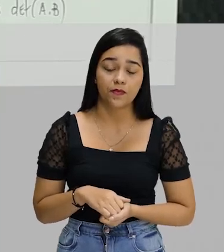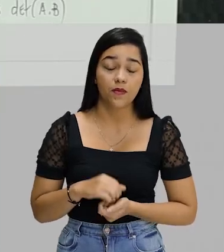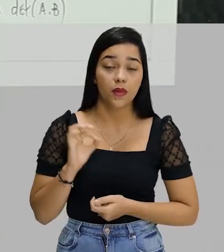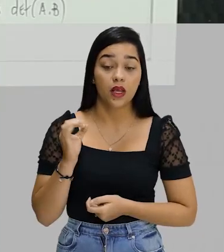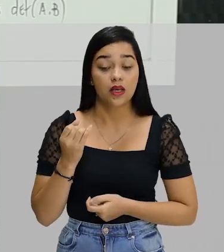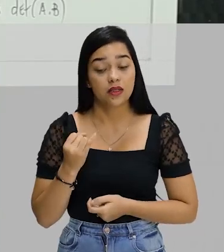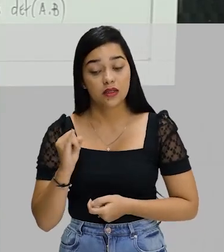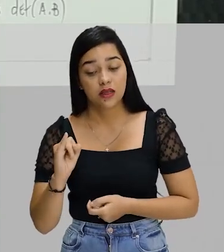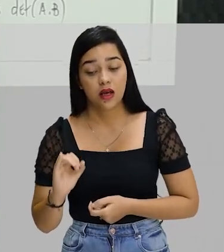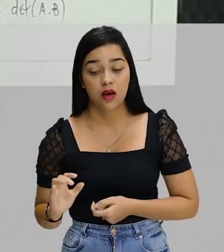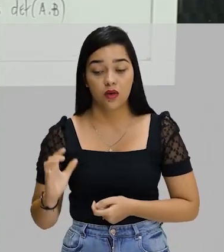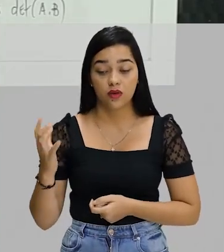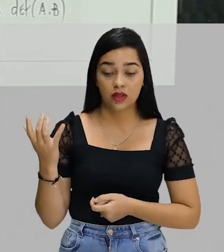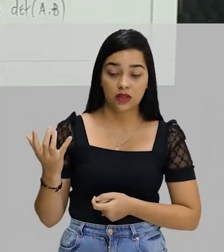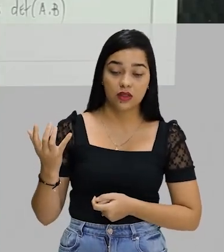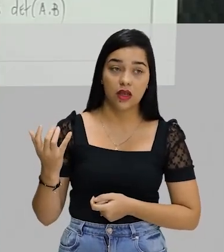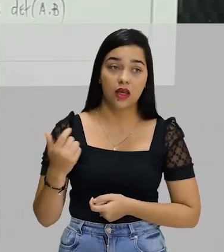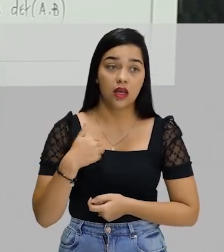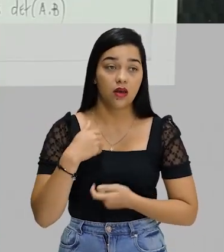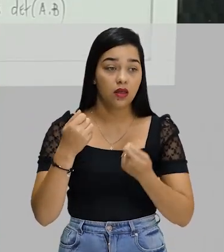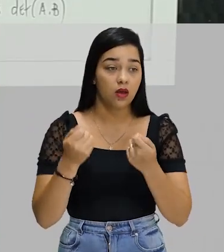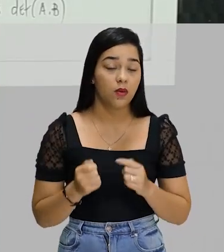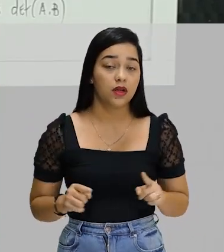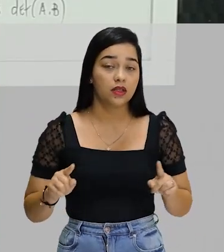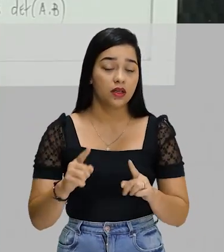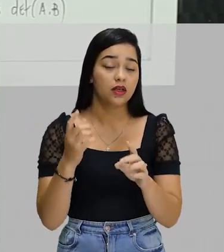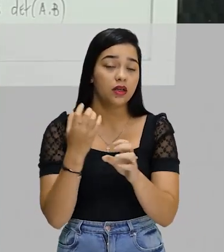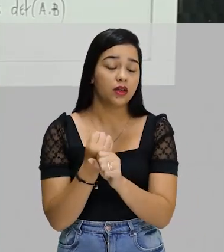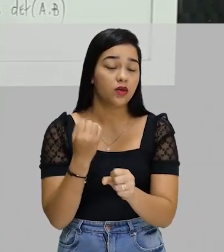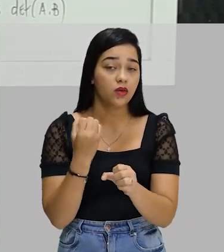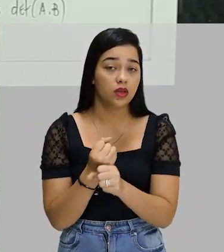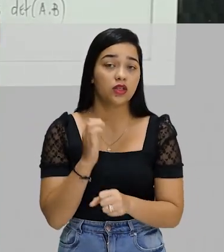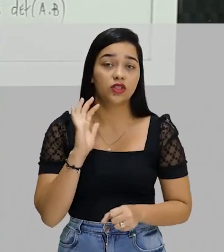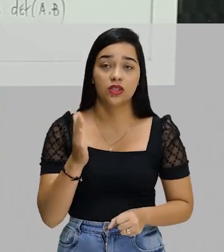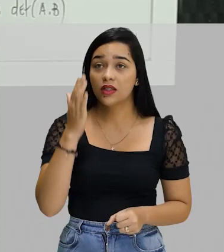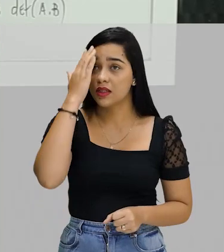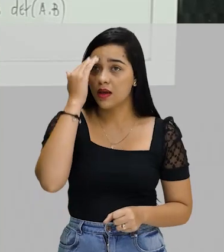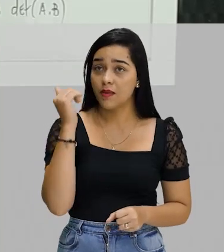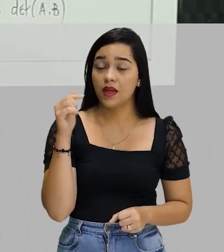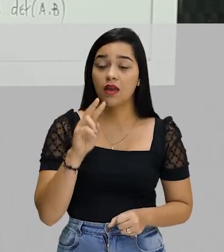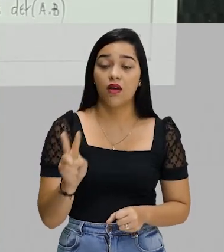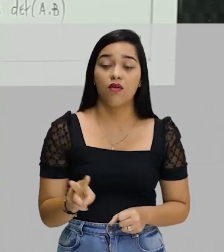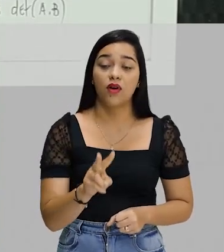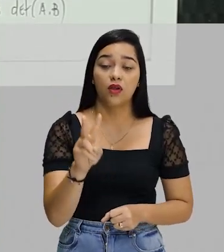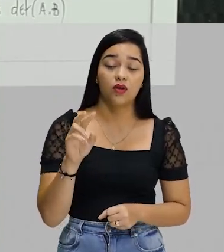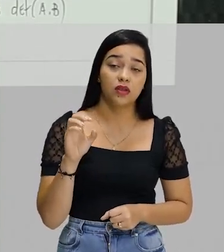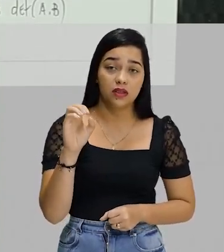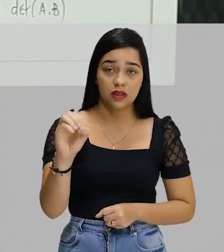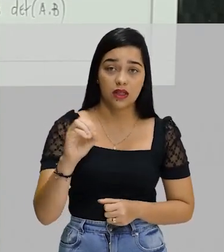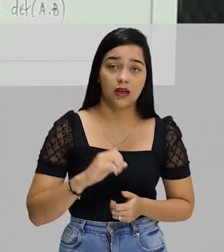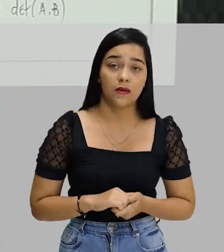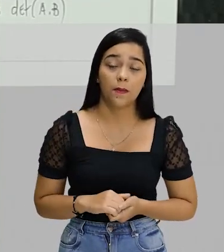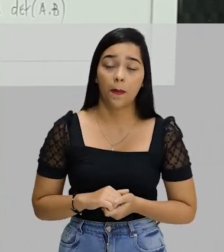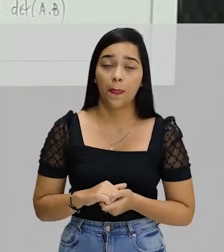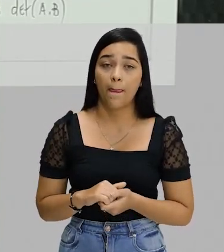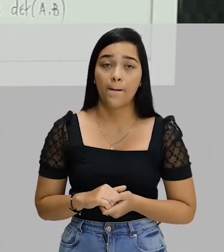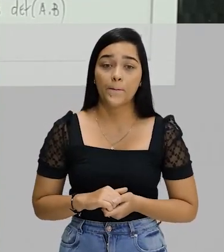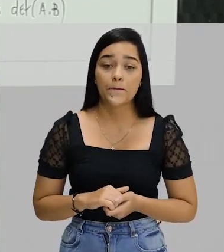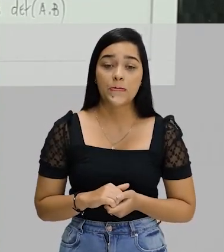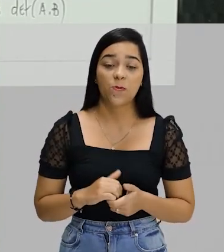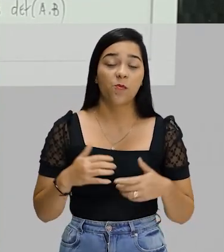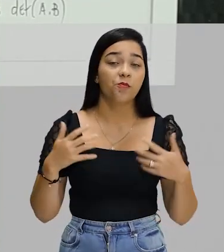Certo? Se isso acontecer, eu não vou precisar calcular o determinante, já vou saber que ela é zero. Tá? Então, qual